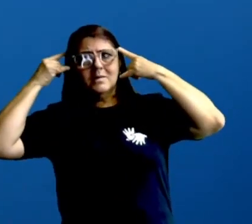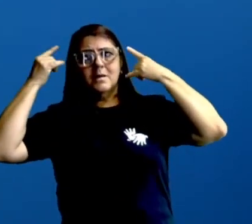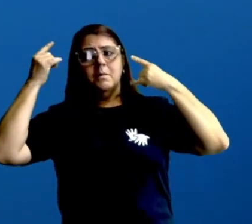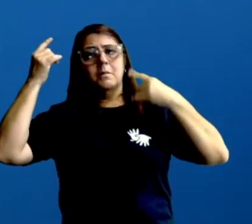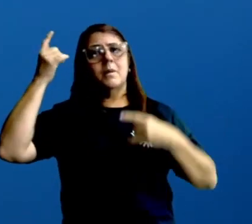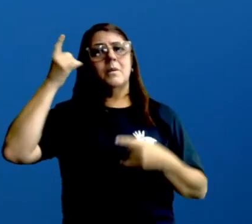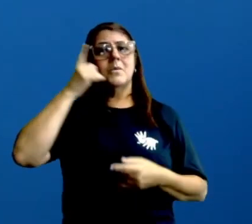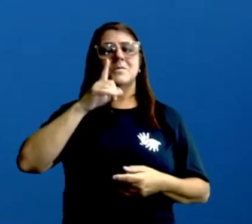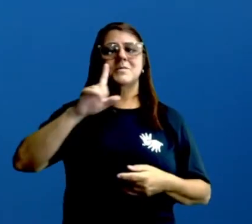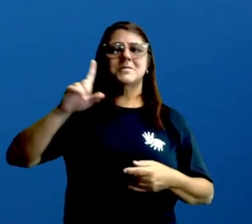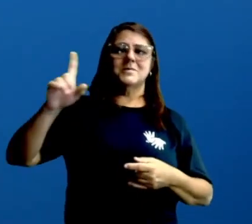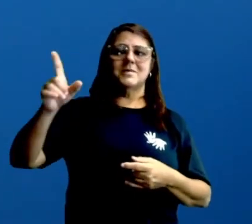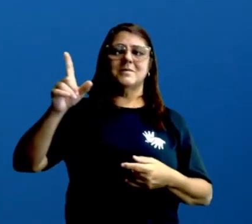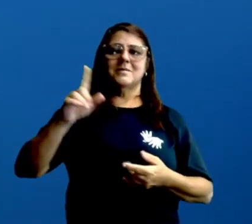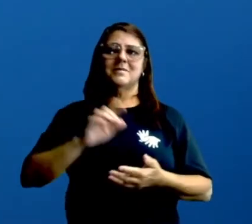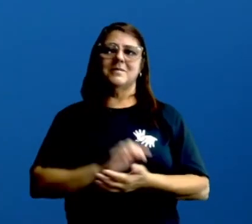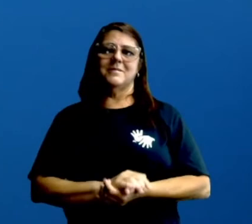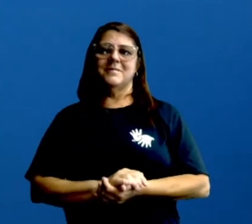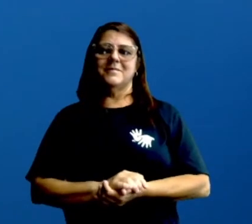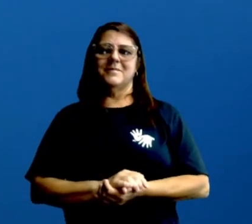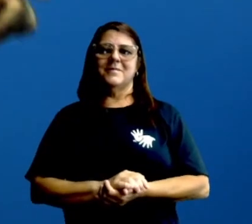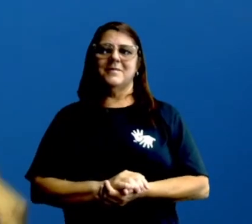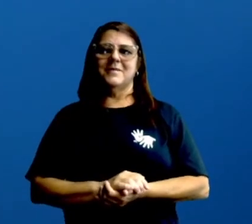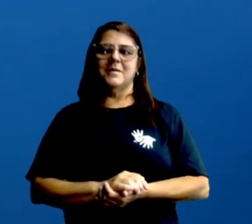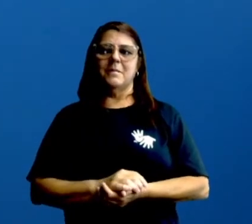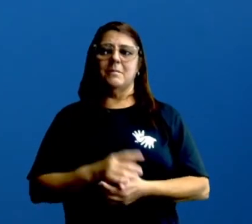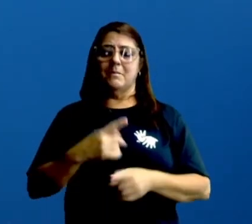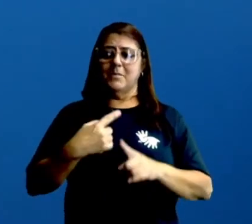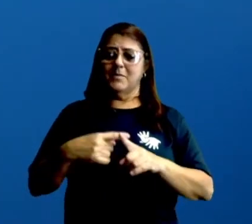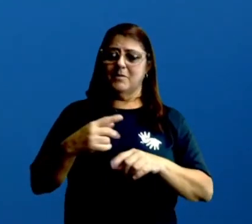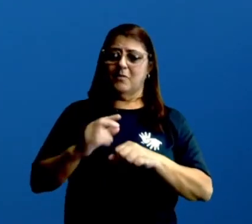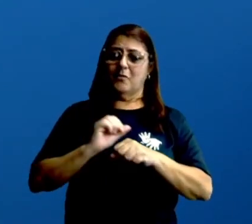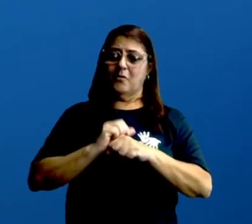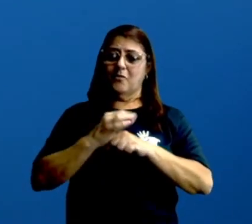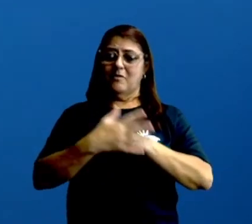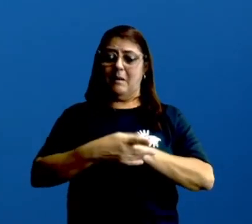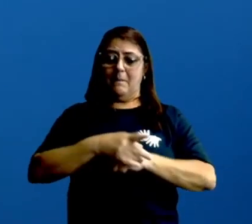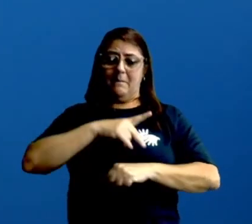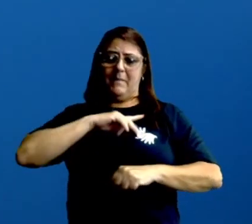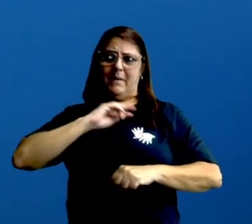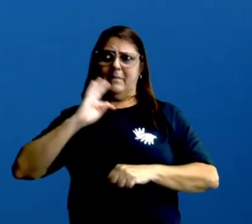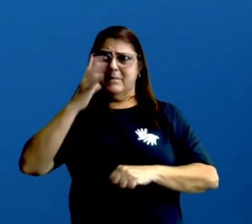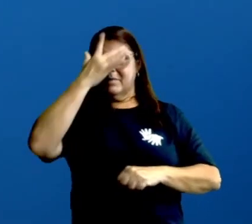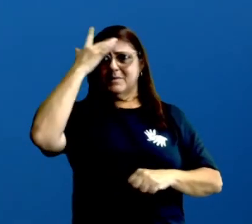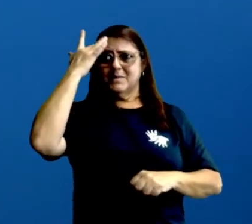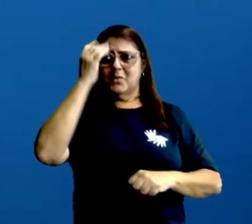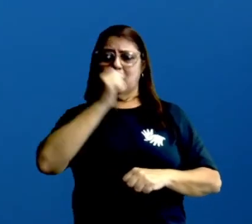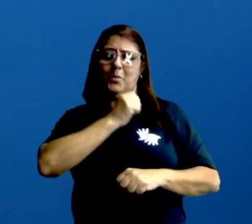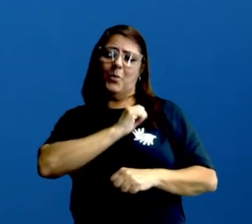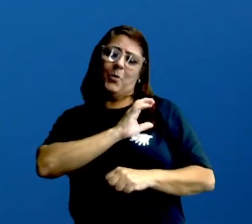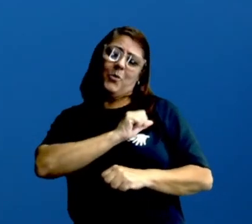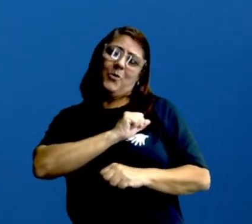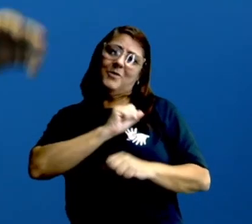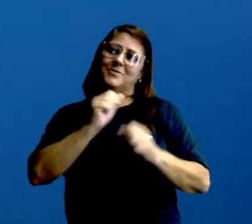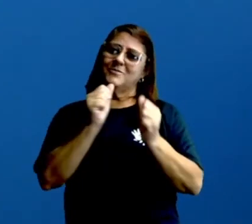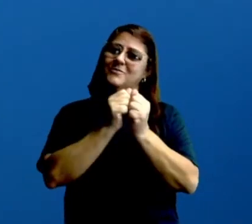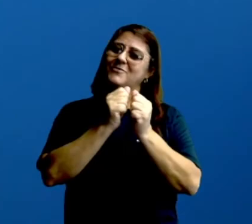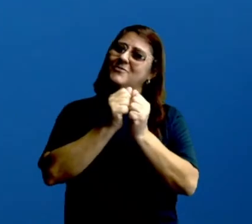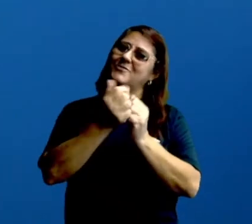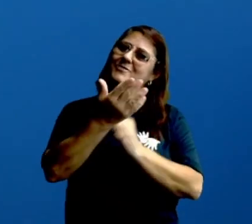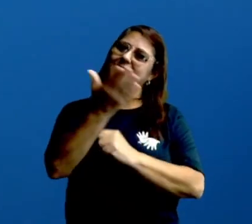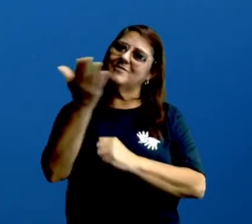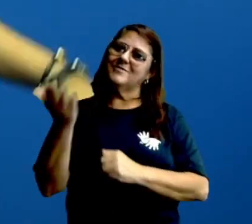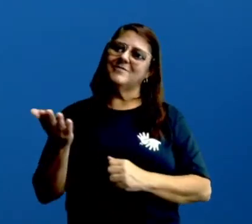combater esse vírus quer invisível mas que sai pegando aí todo mundo tá certo beijo no coração de vocês e até a próxima